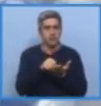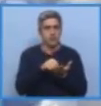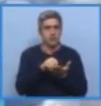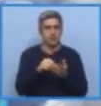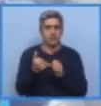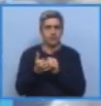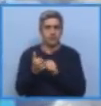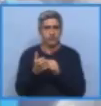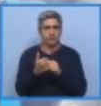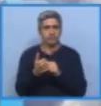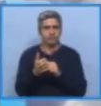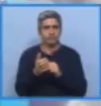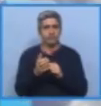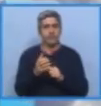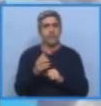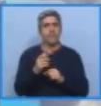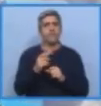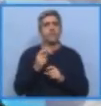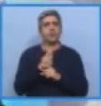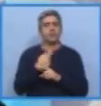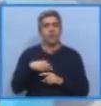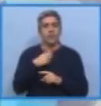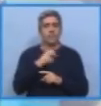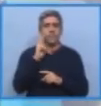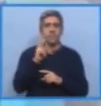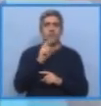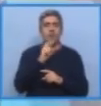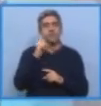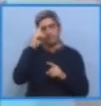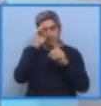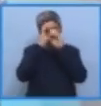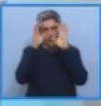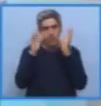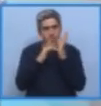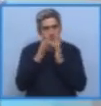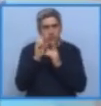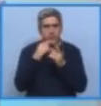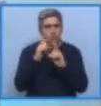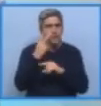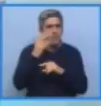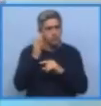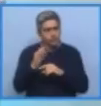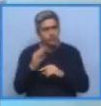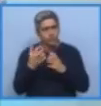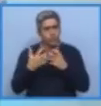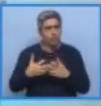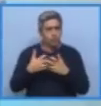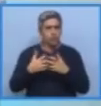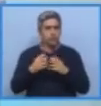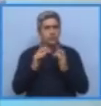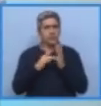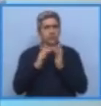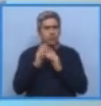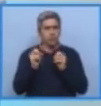no lado daquilo que nós, à primeira vista, poderíamos supor, então, mas é o Cristo ressuscitado, é um Cristo